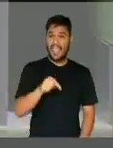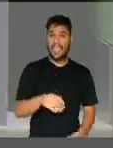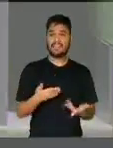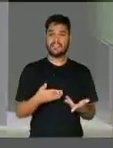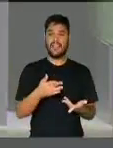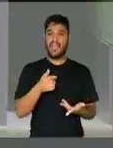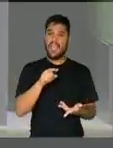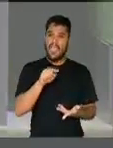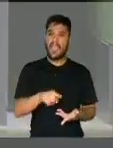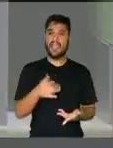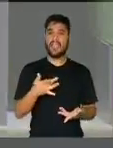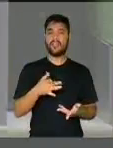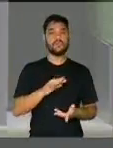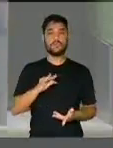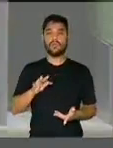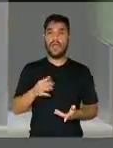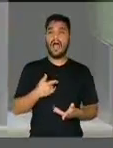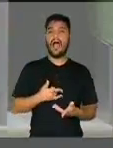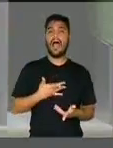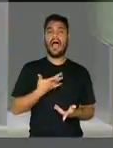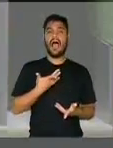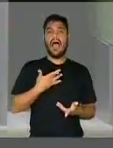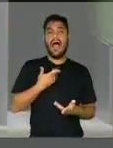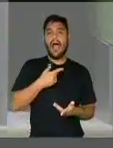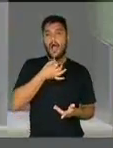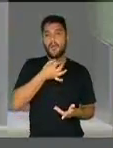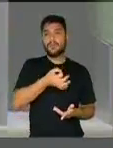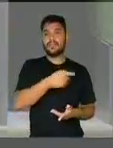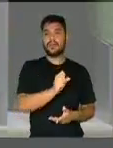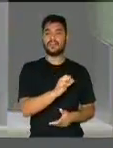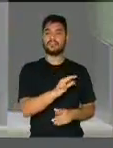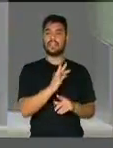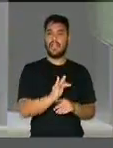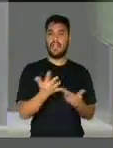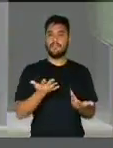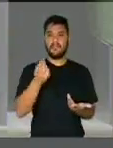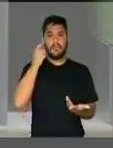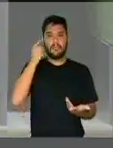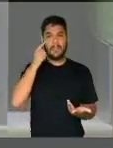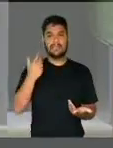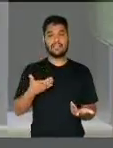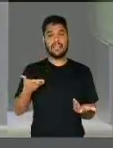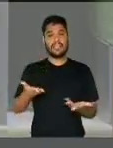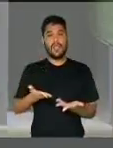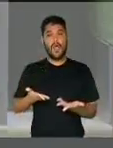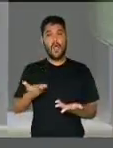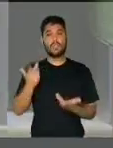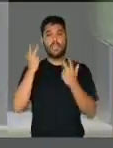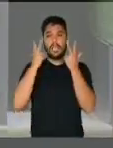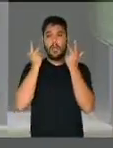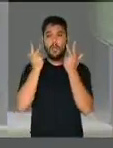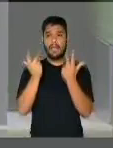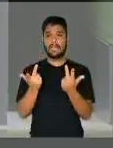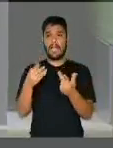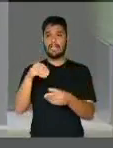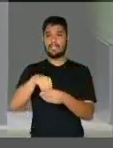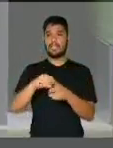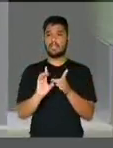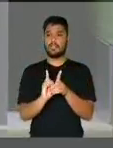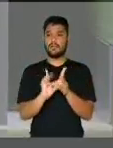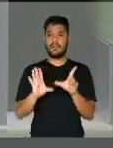Supremo Tribunal Federal. Portanto, achar que nós estamos vivendo uma normalidade democrática é